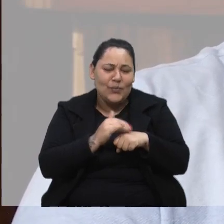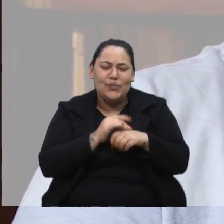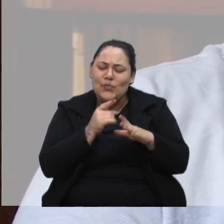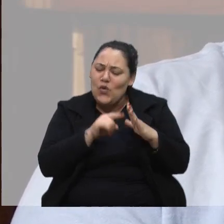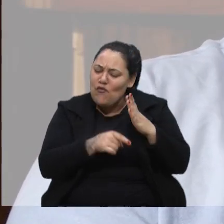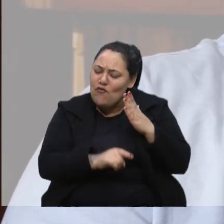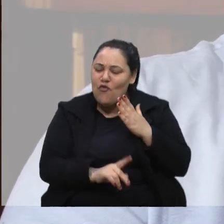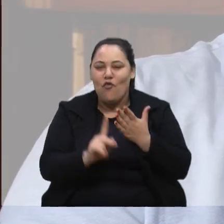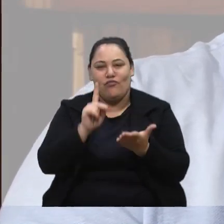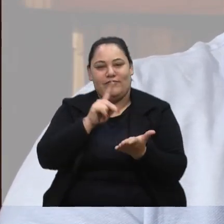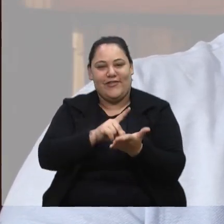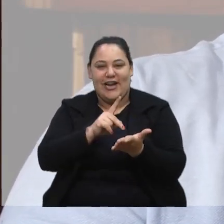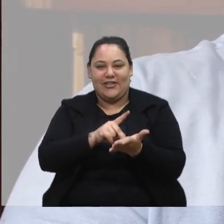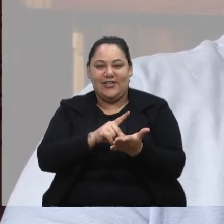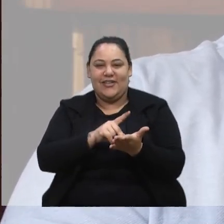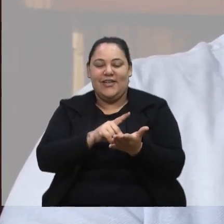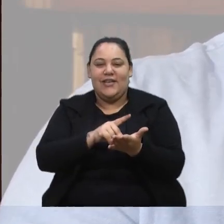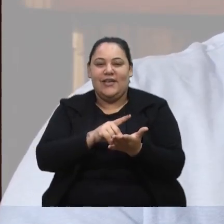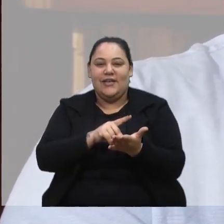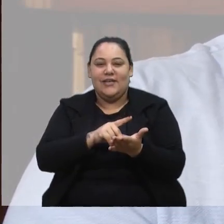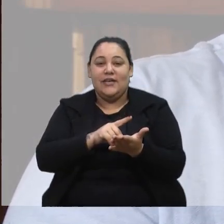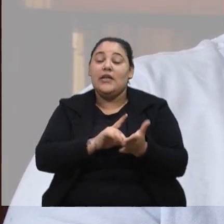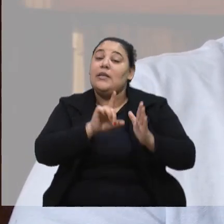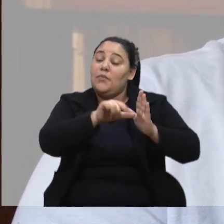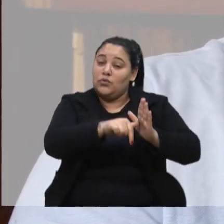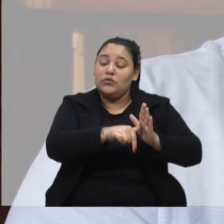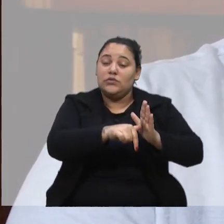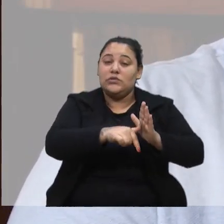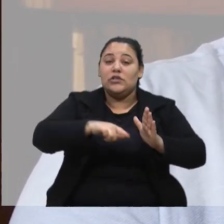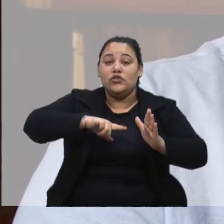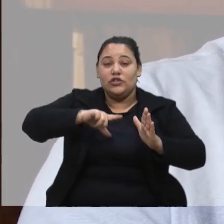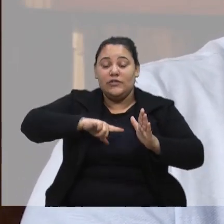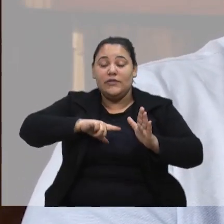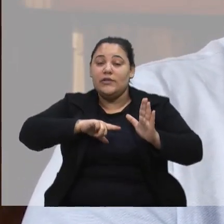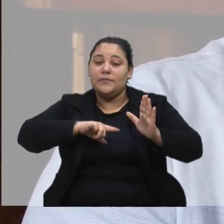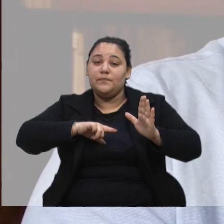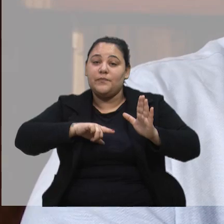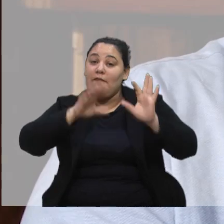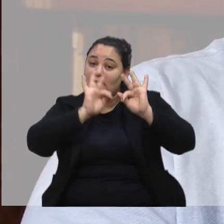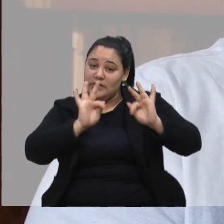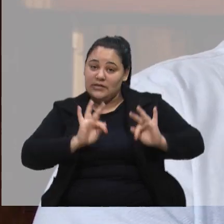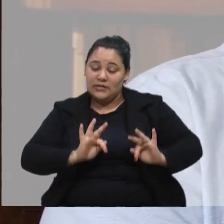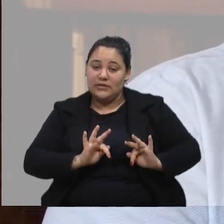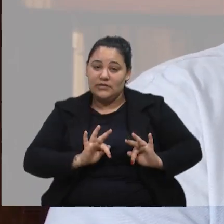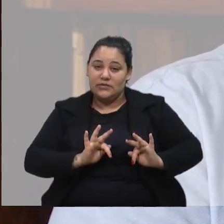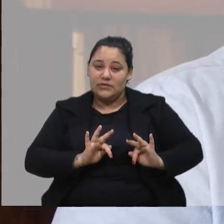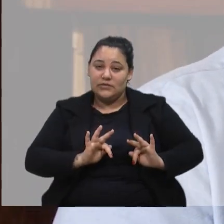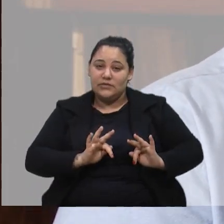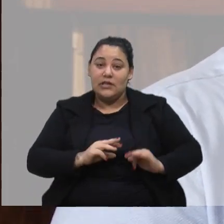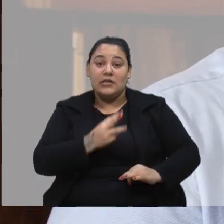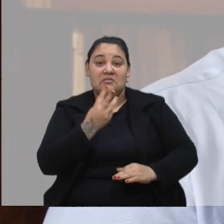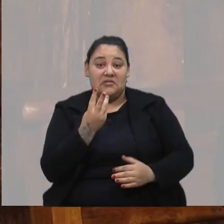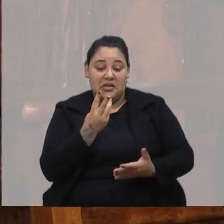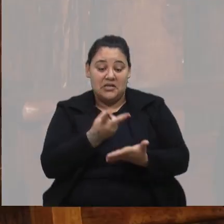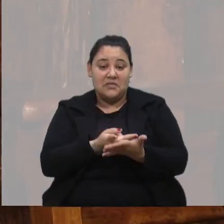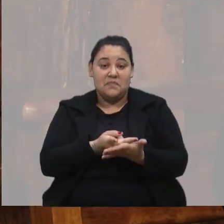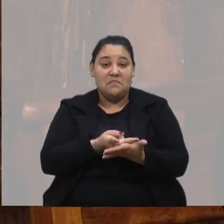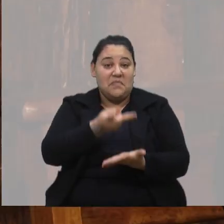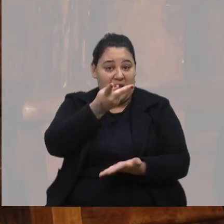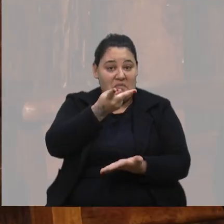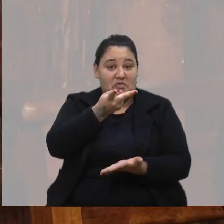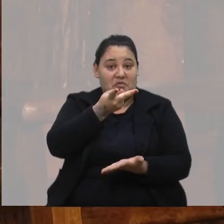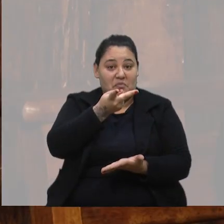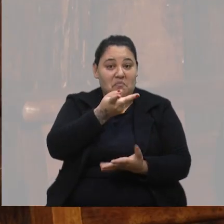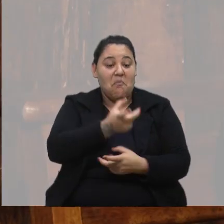assim. E depois eu tive a felicidade de ter 3 prêmios açorianos, né, que é um dos